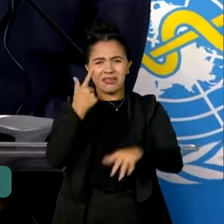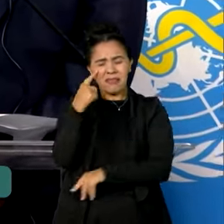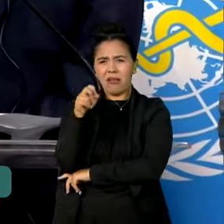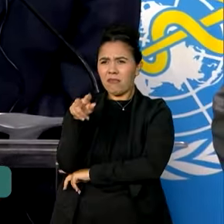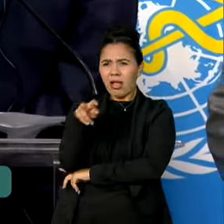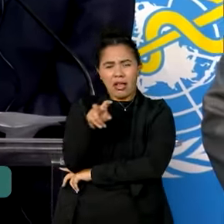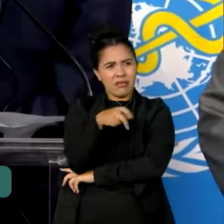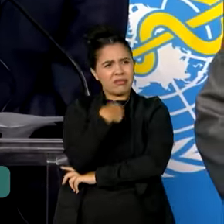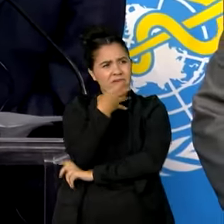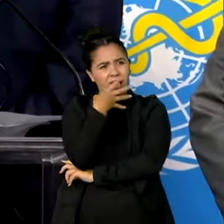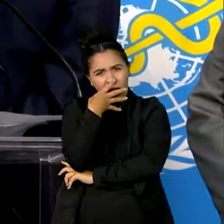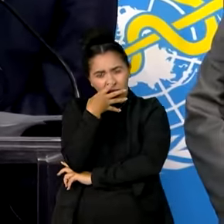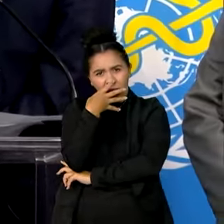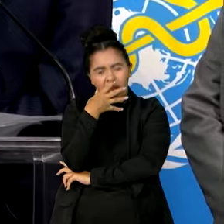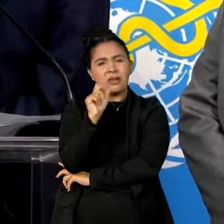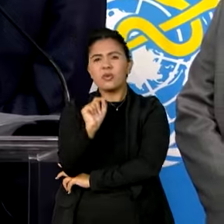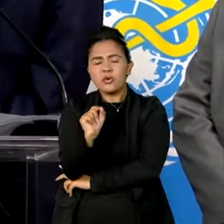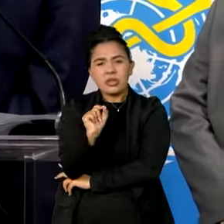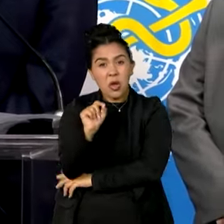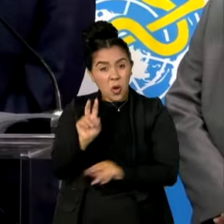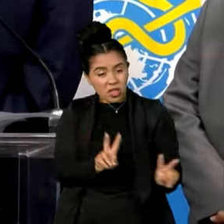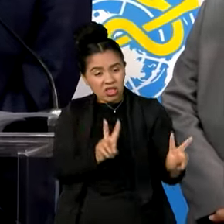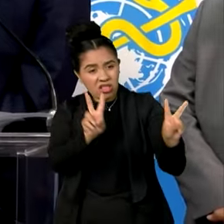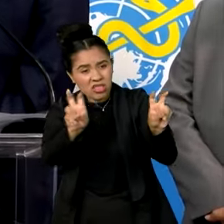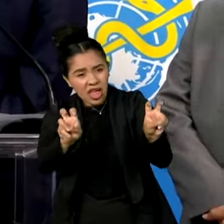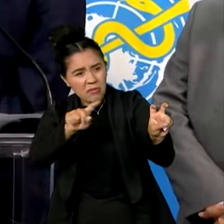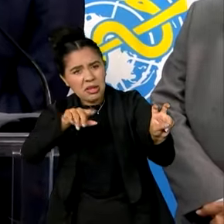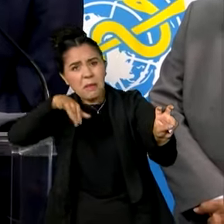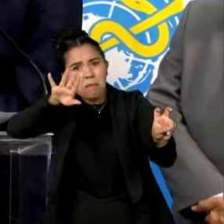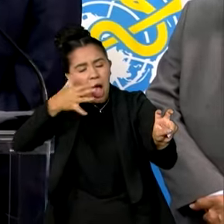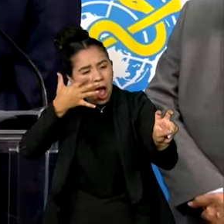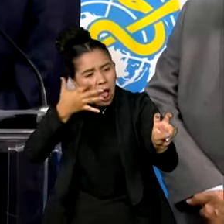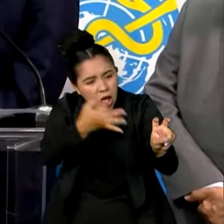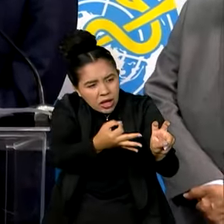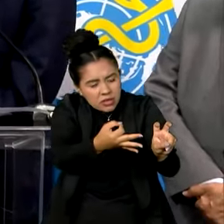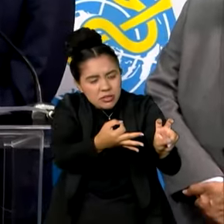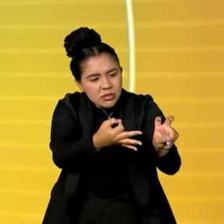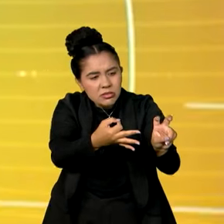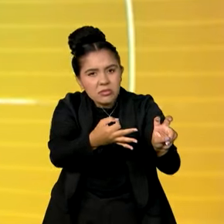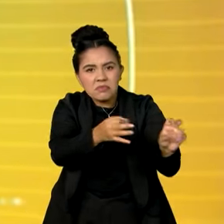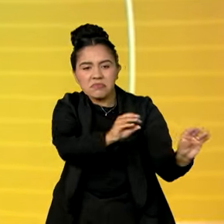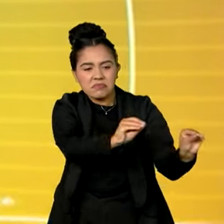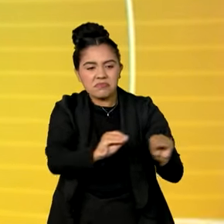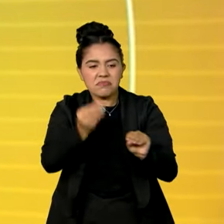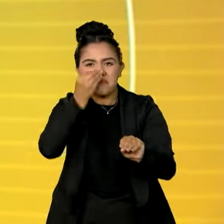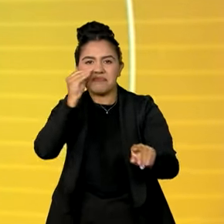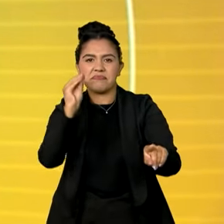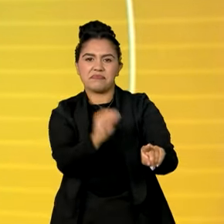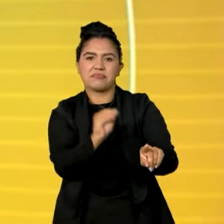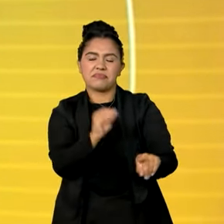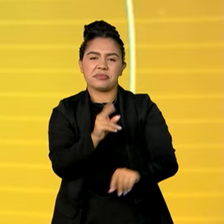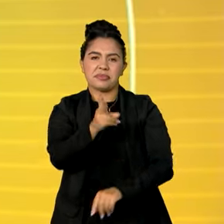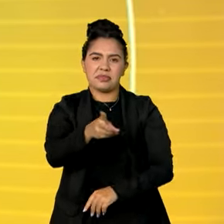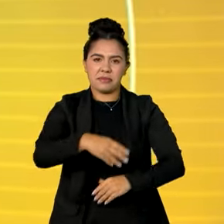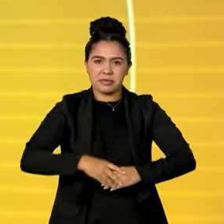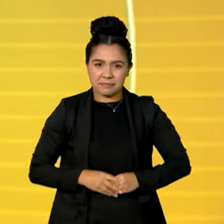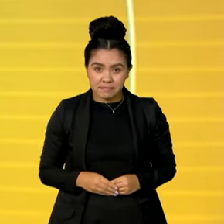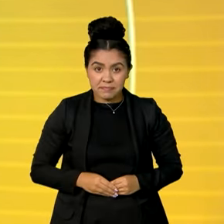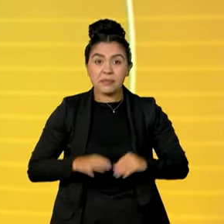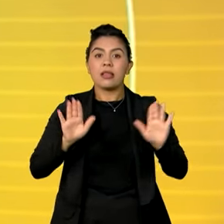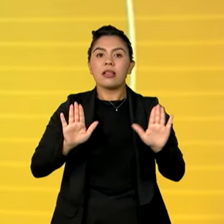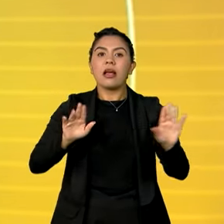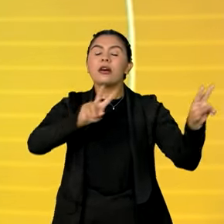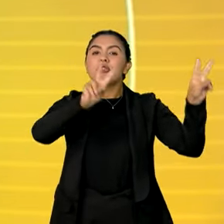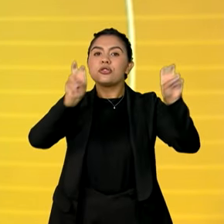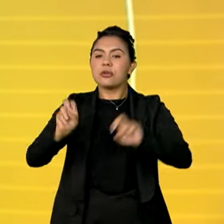porque o tema das pessoas mais necessitadas nunca entra no tema. E no encerramento do G20,